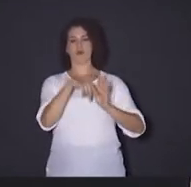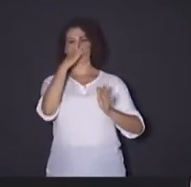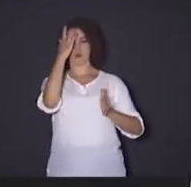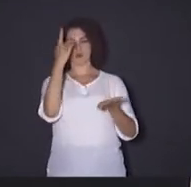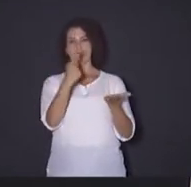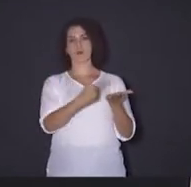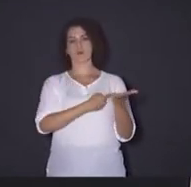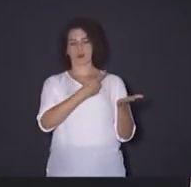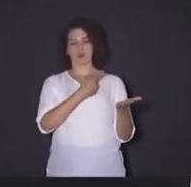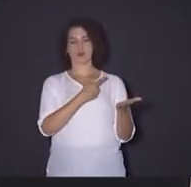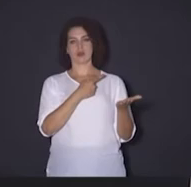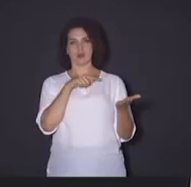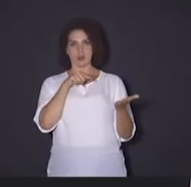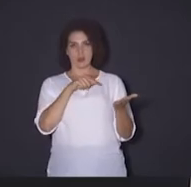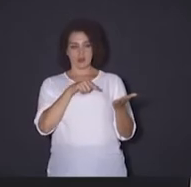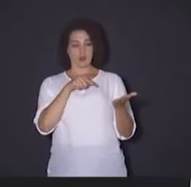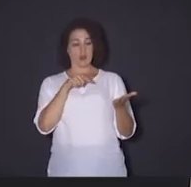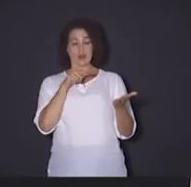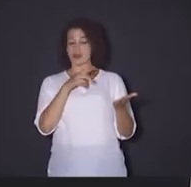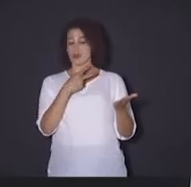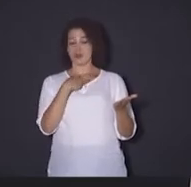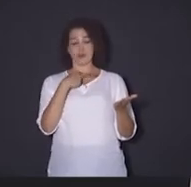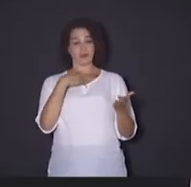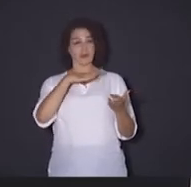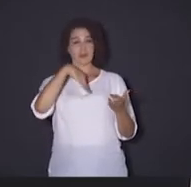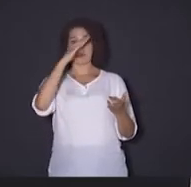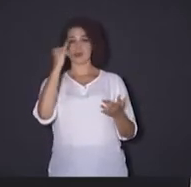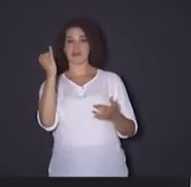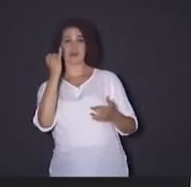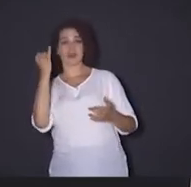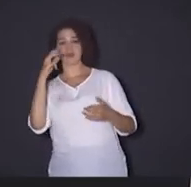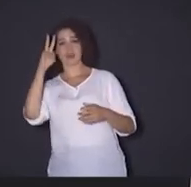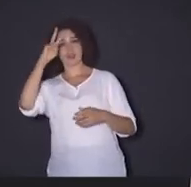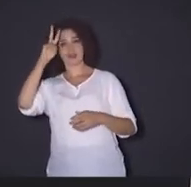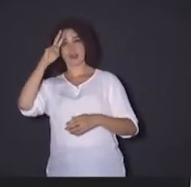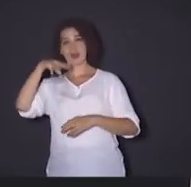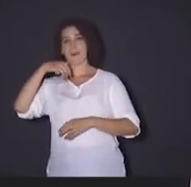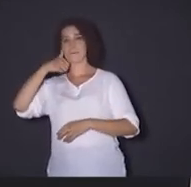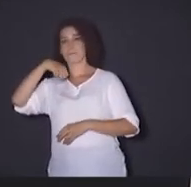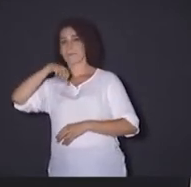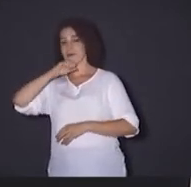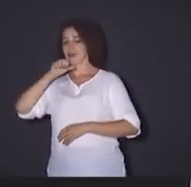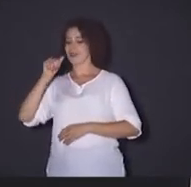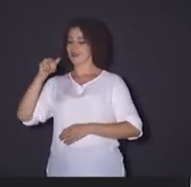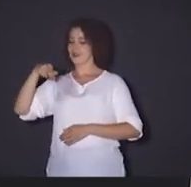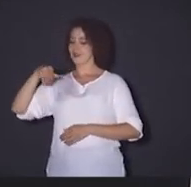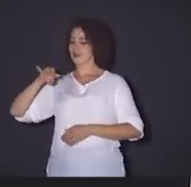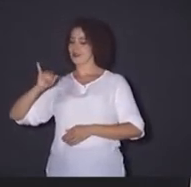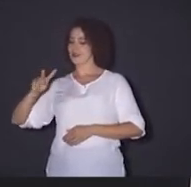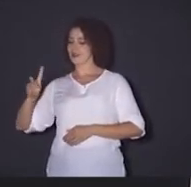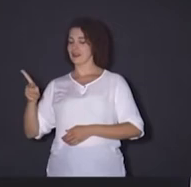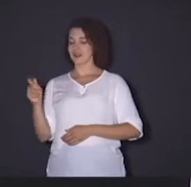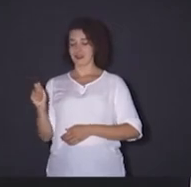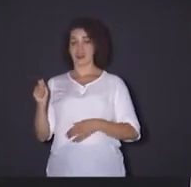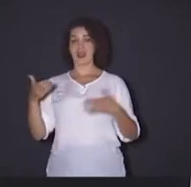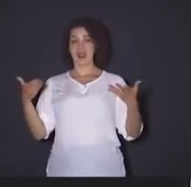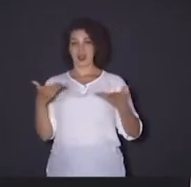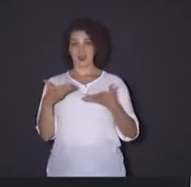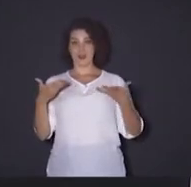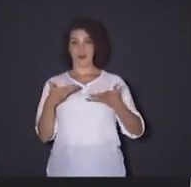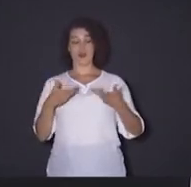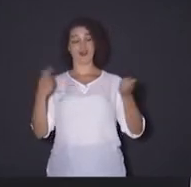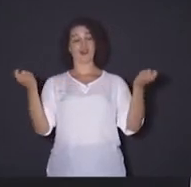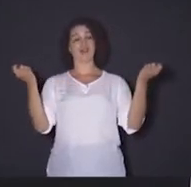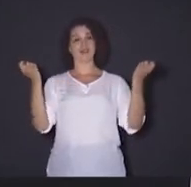ele não pode ser mais importante do que a história de mãe aninha então eu acho que a gente tem uma oportunidade transacional